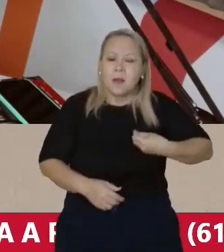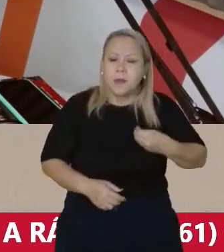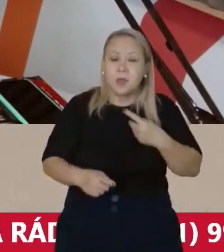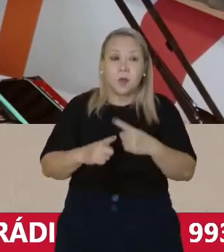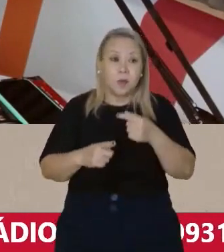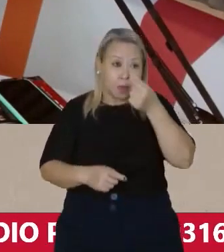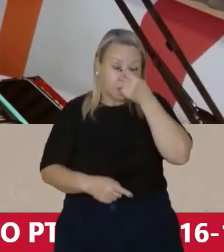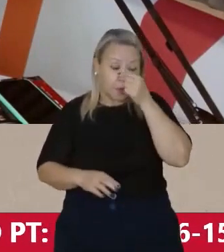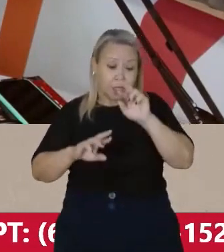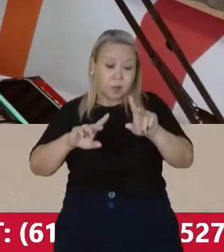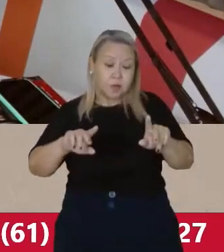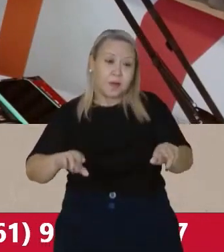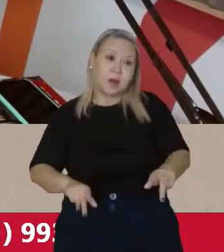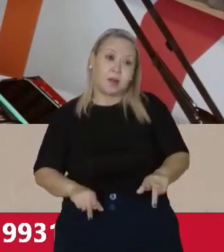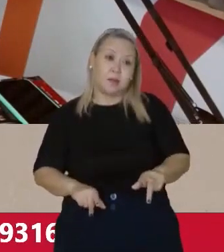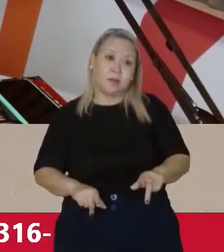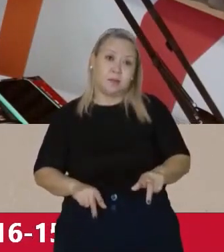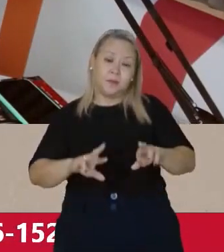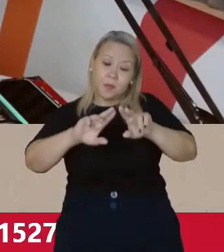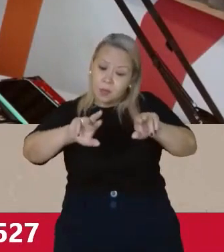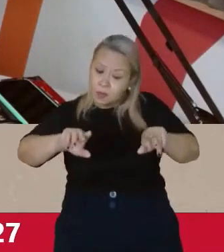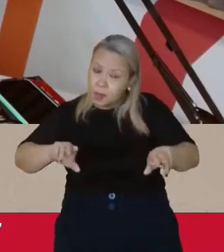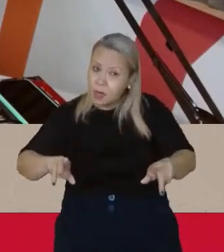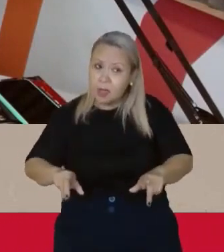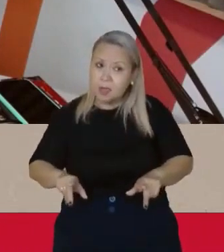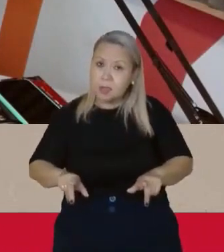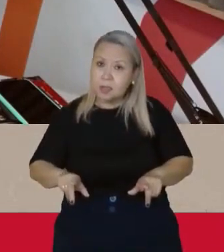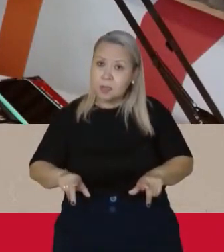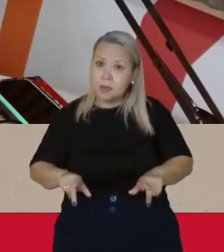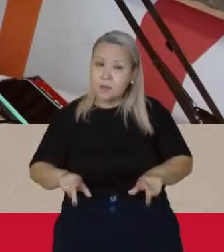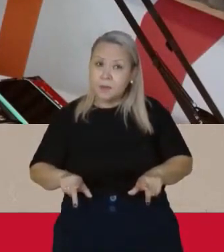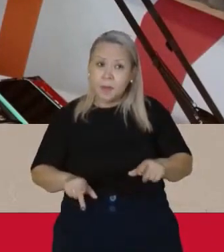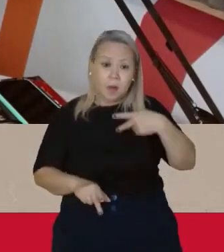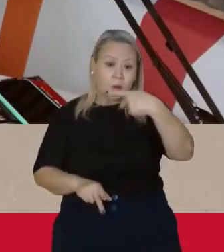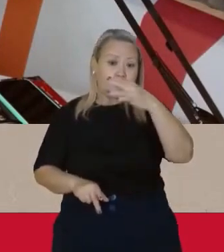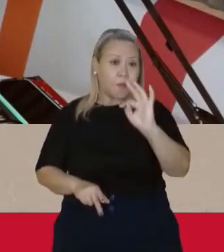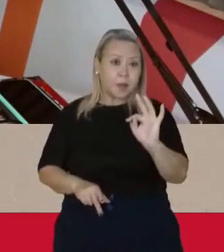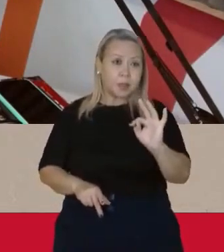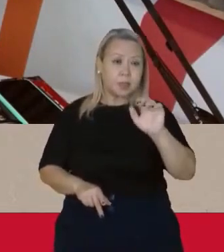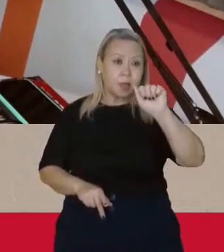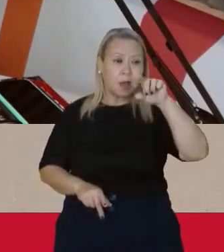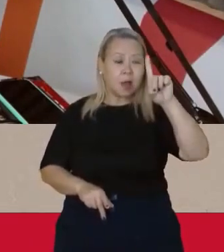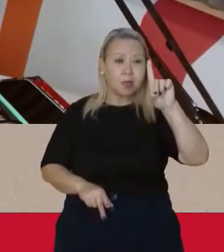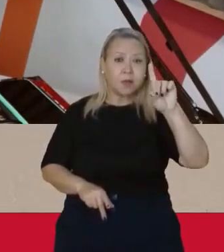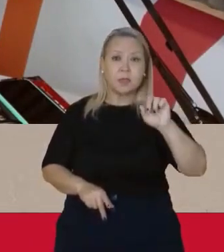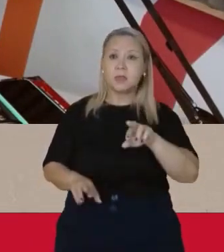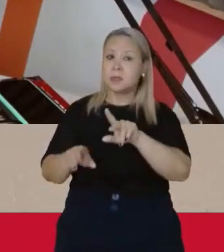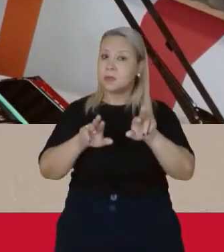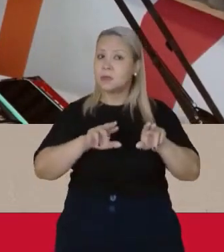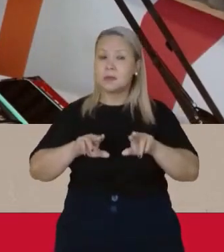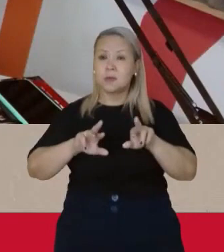os evangélicos são diferentes, Amanda. Amanda, os petistas adventistas guardam o sábado. Os